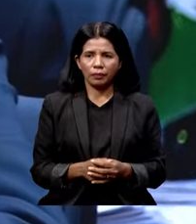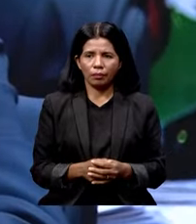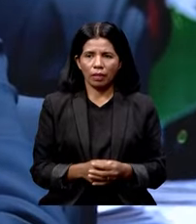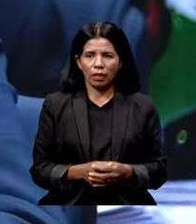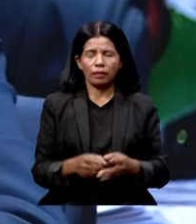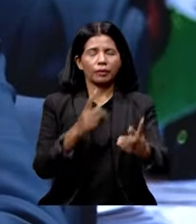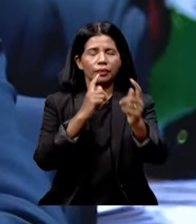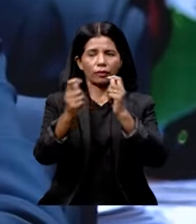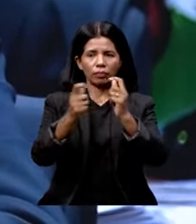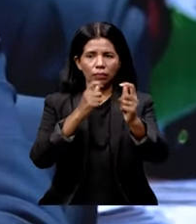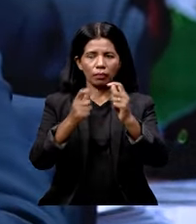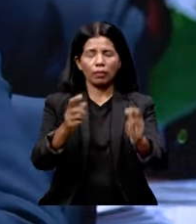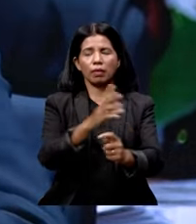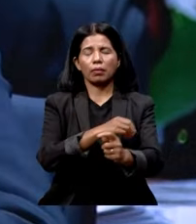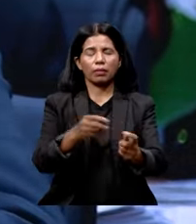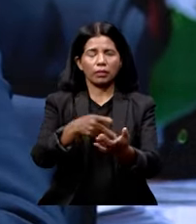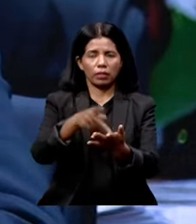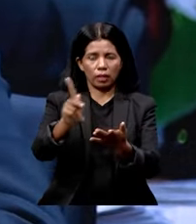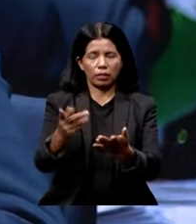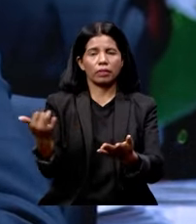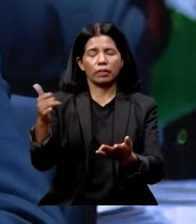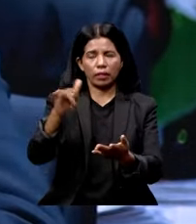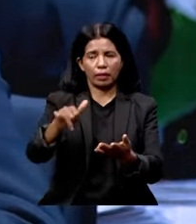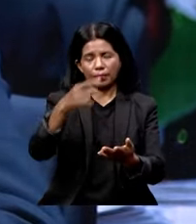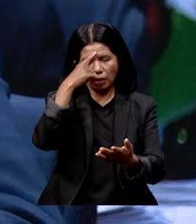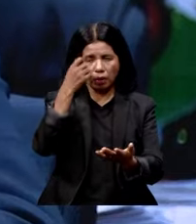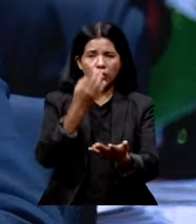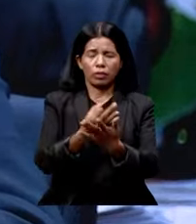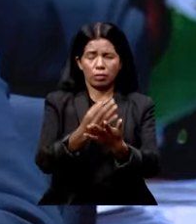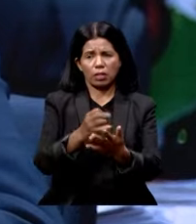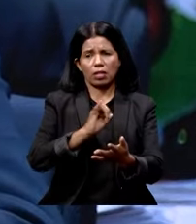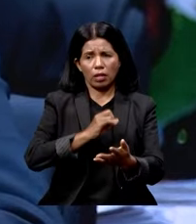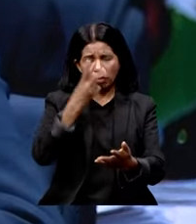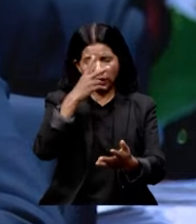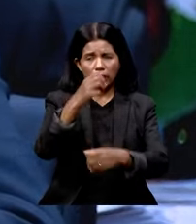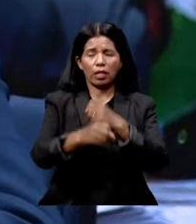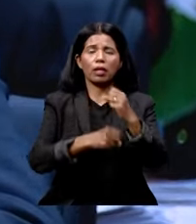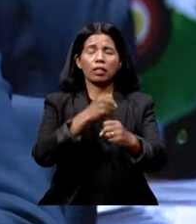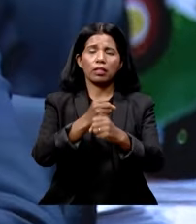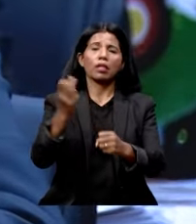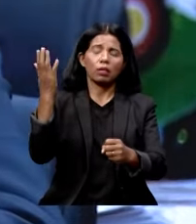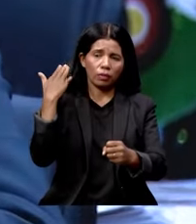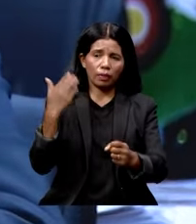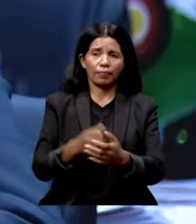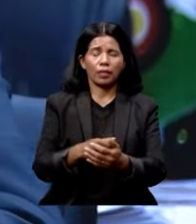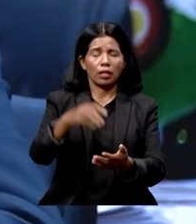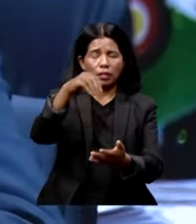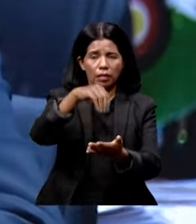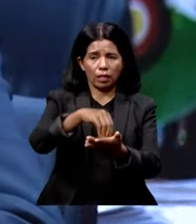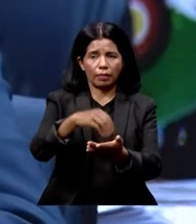transporte ao uso de custo sira tamane osamento ida né mo sare ia tina ulu gliu va prevê